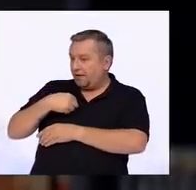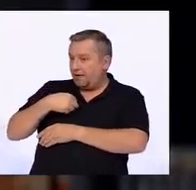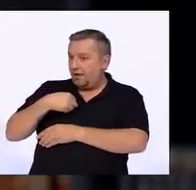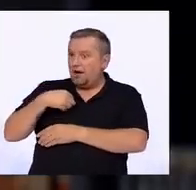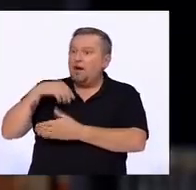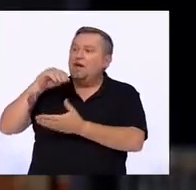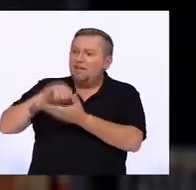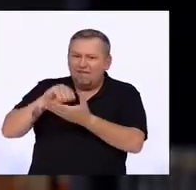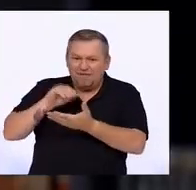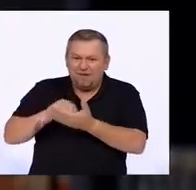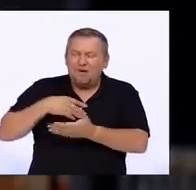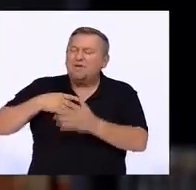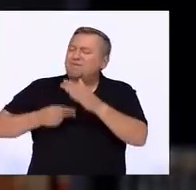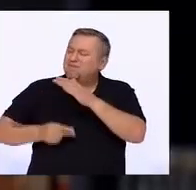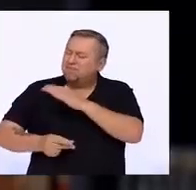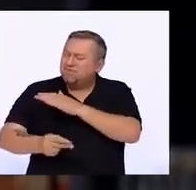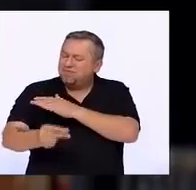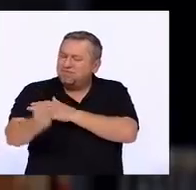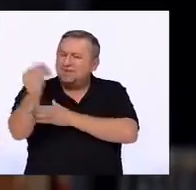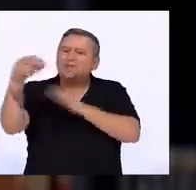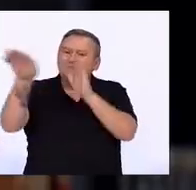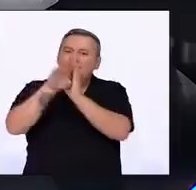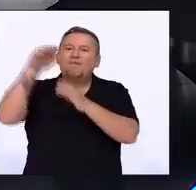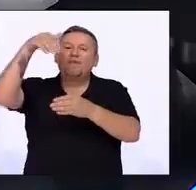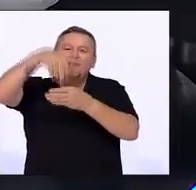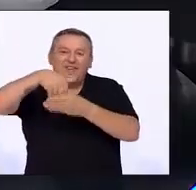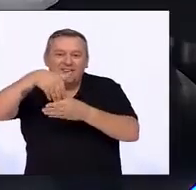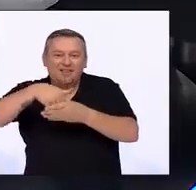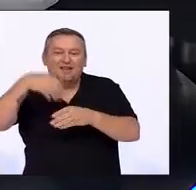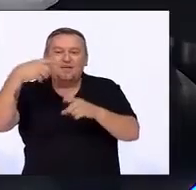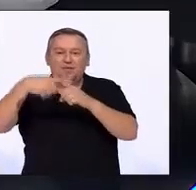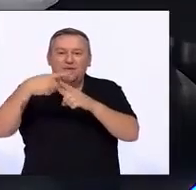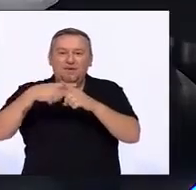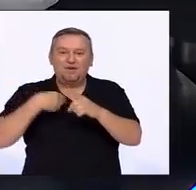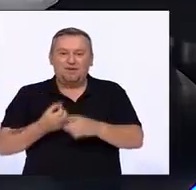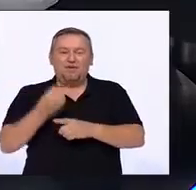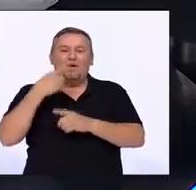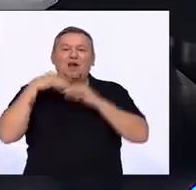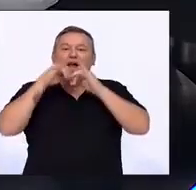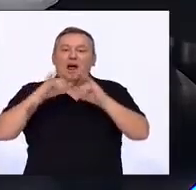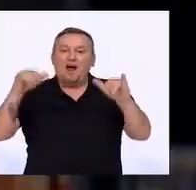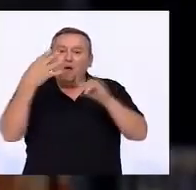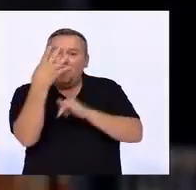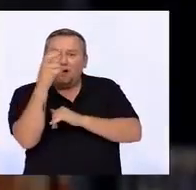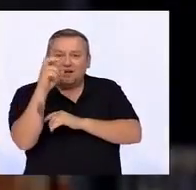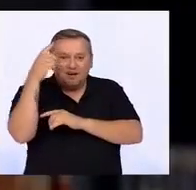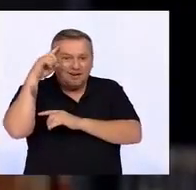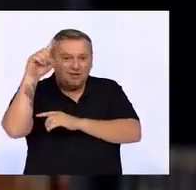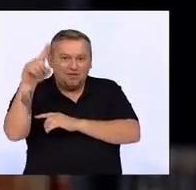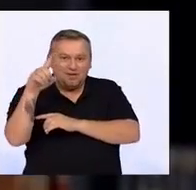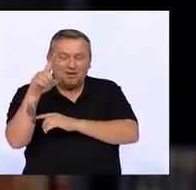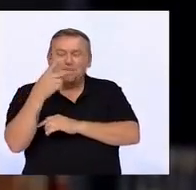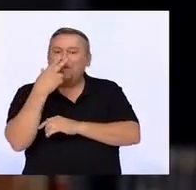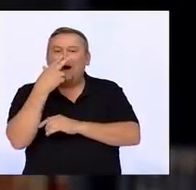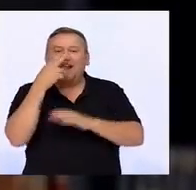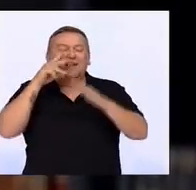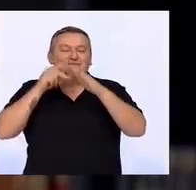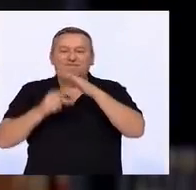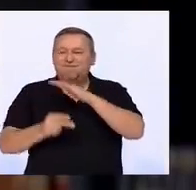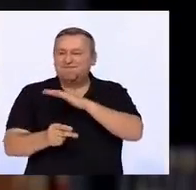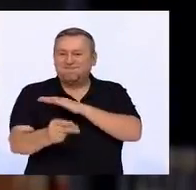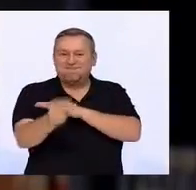uma eternidade para chegar na eleição. 15 dias é muito? 16 dias é muito? Uma campanha de 45 dias é praticamente uma eternidade.